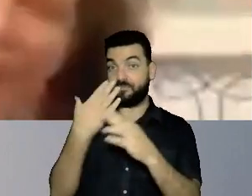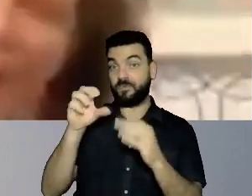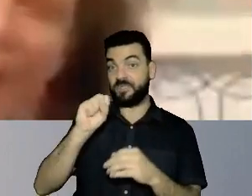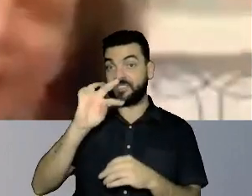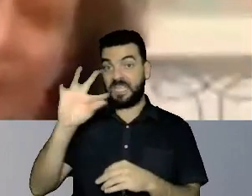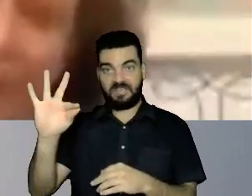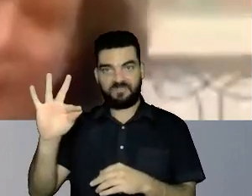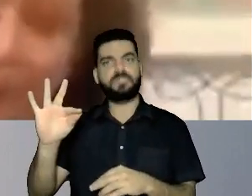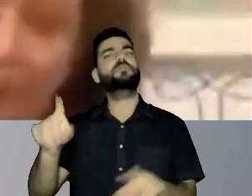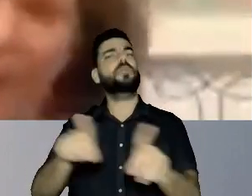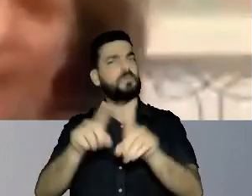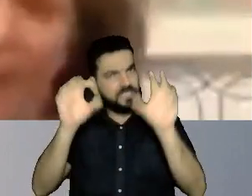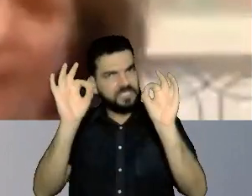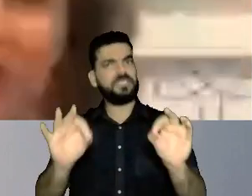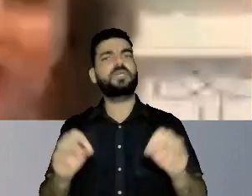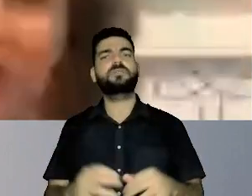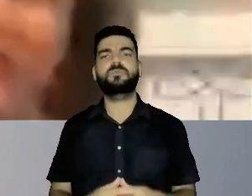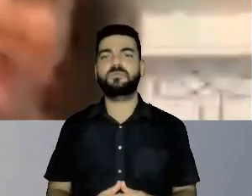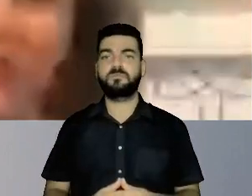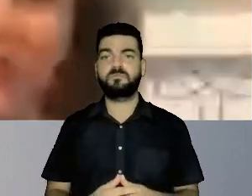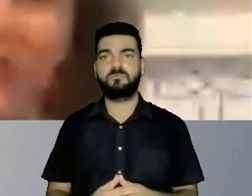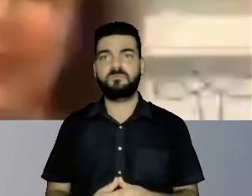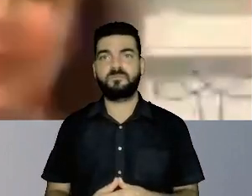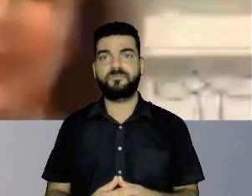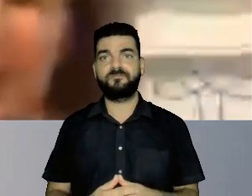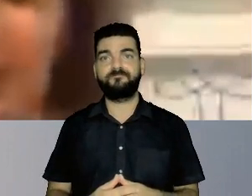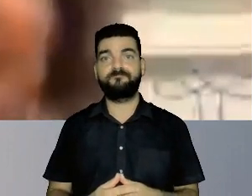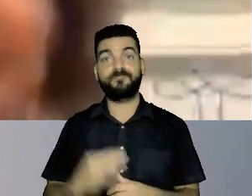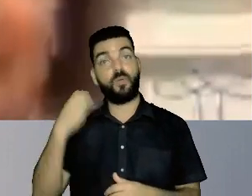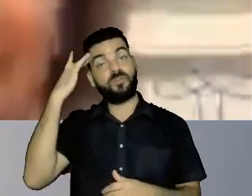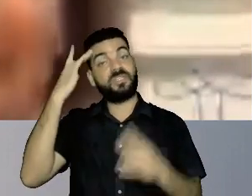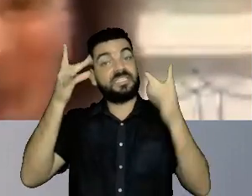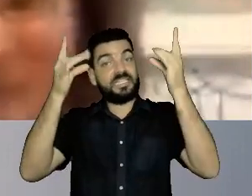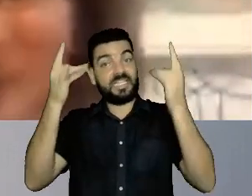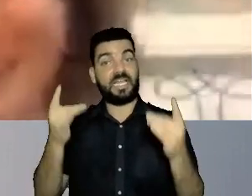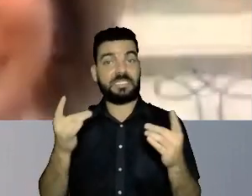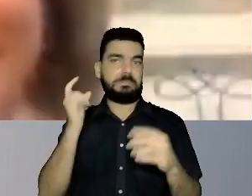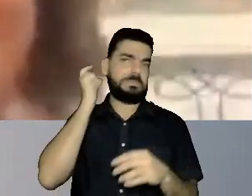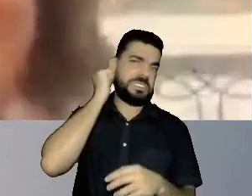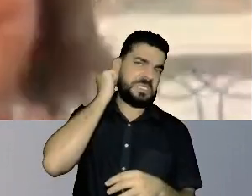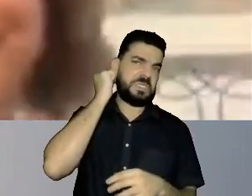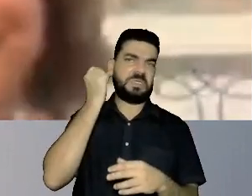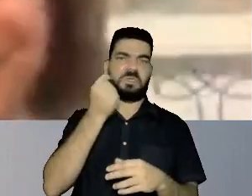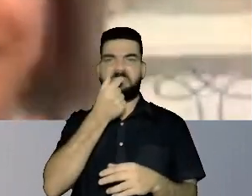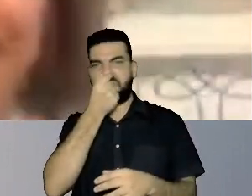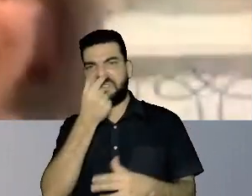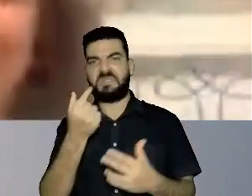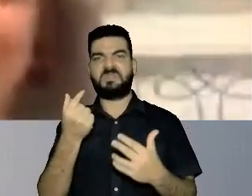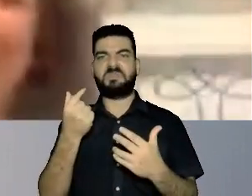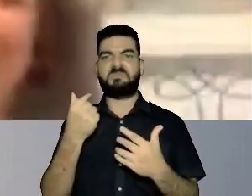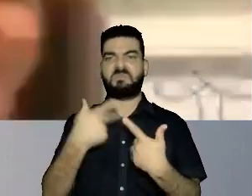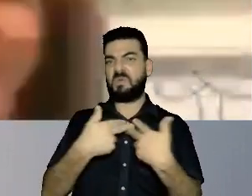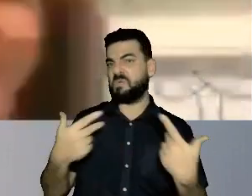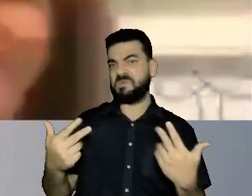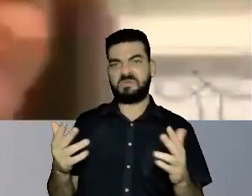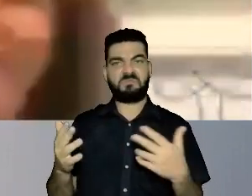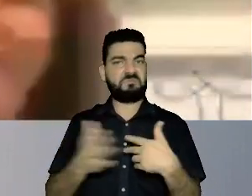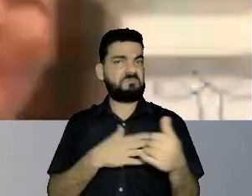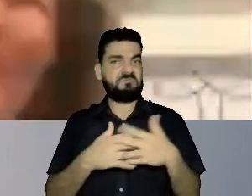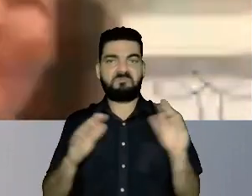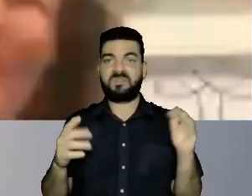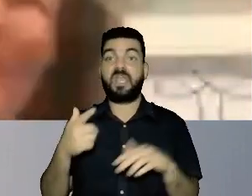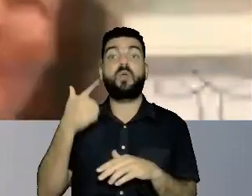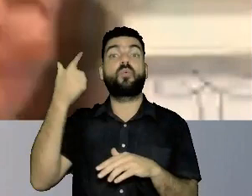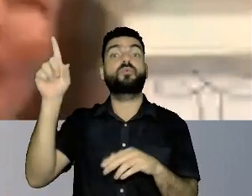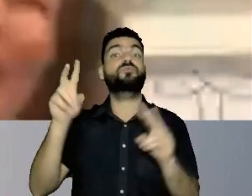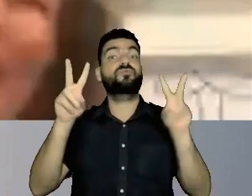também sobre a possibilidade jurídica, se ela dissesse que ia levar ao Supremo, ela estava corretíssima. Então,